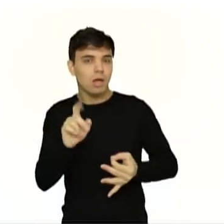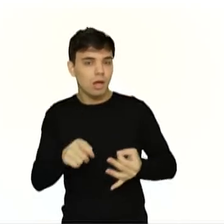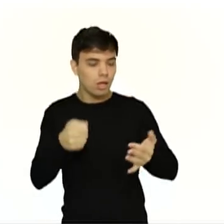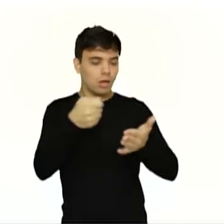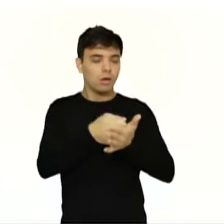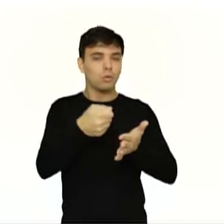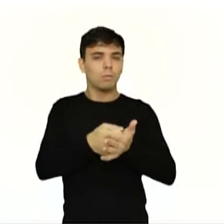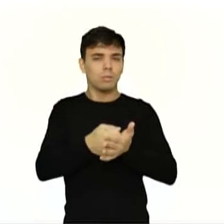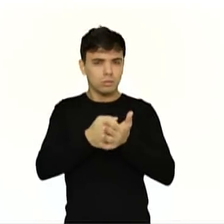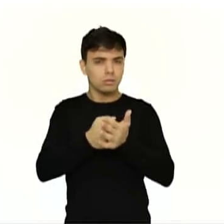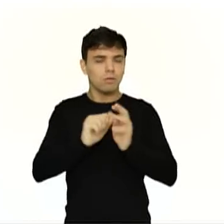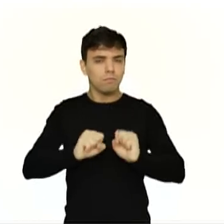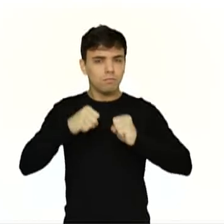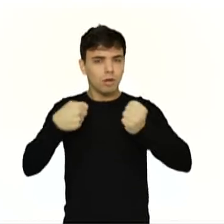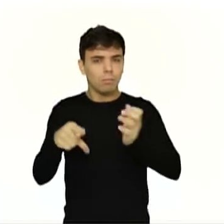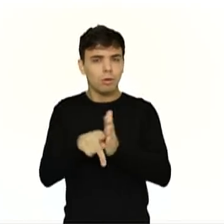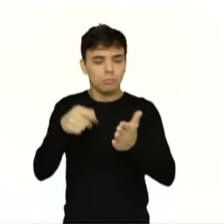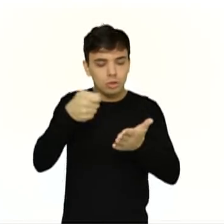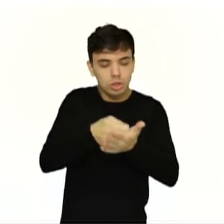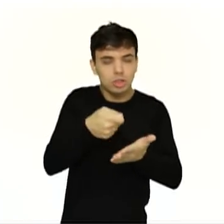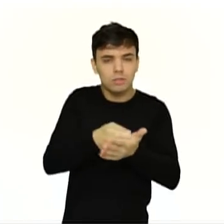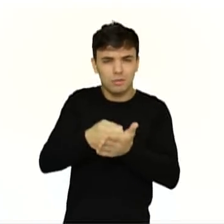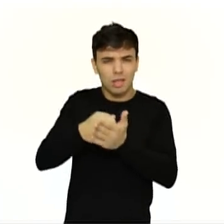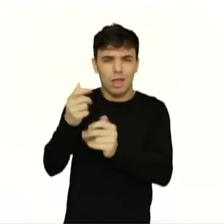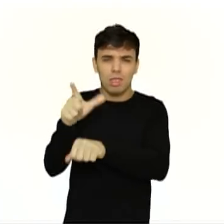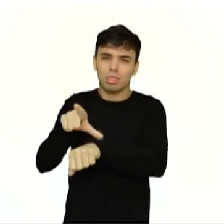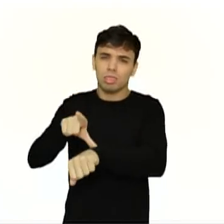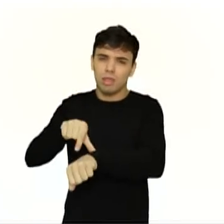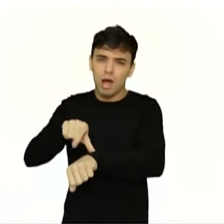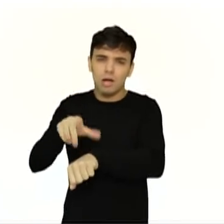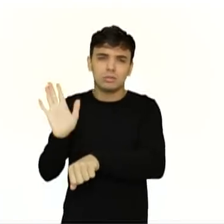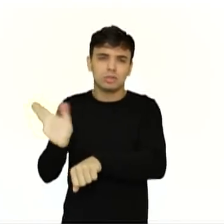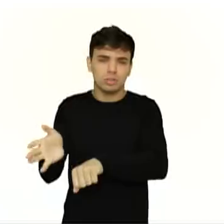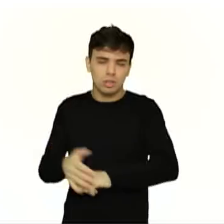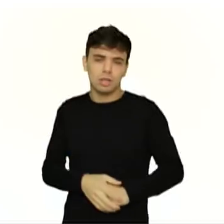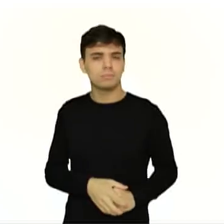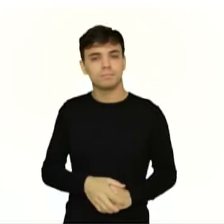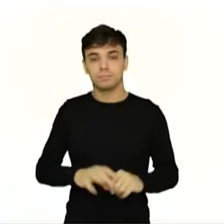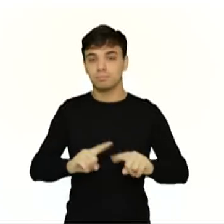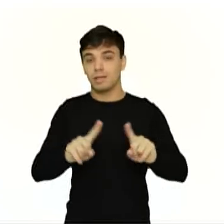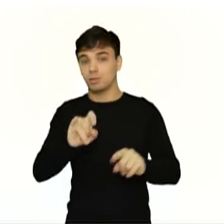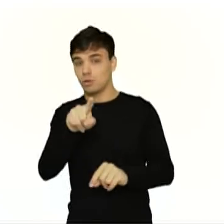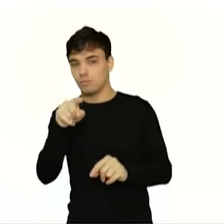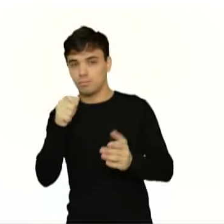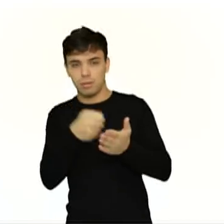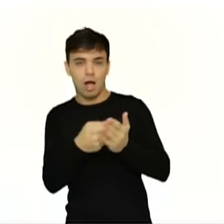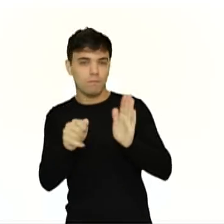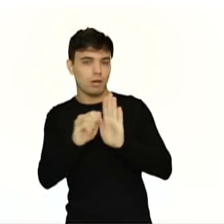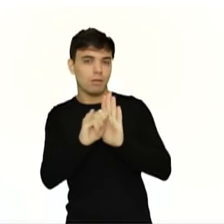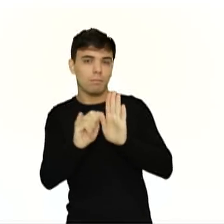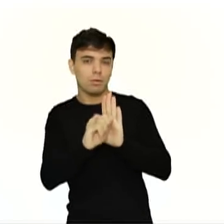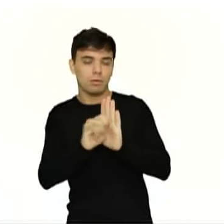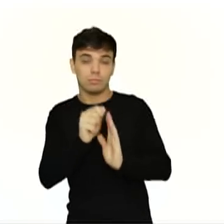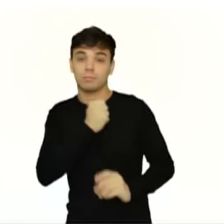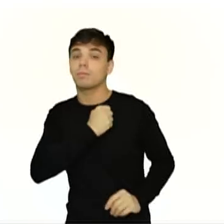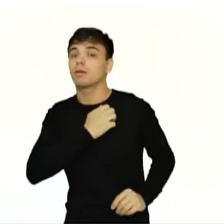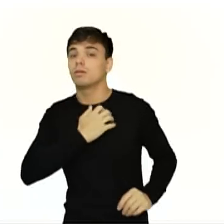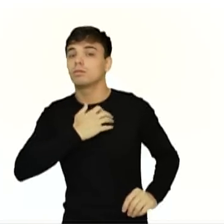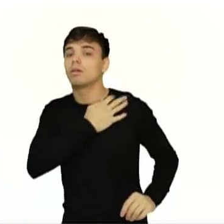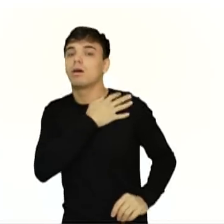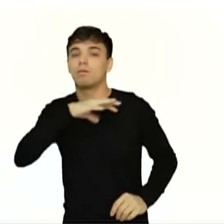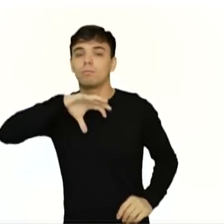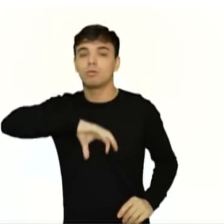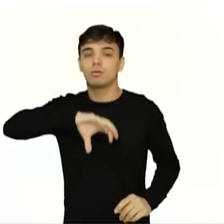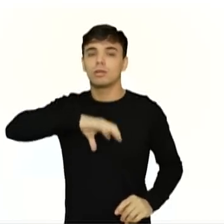cobrança forçada das dívidas e atraso. Como assim? Quando você não pagava o imposto, o exército português estava